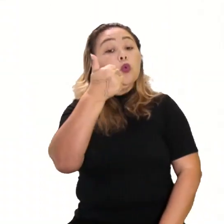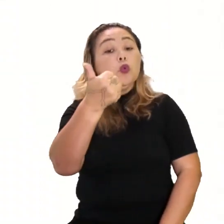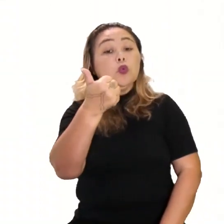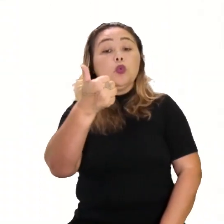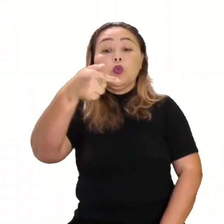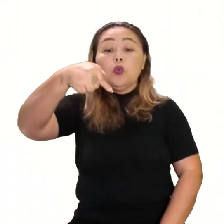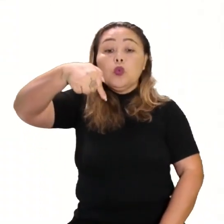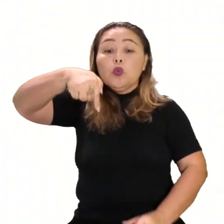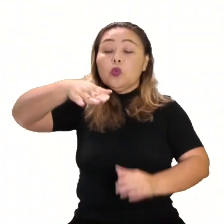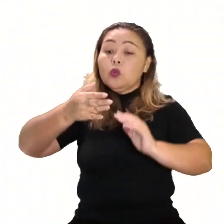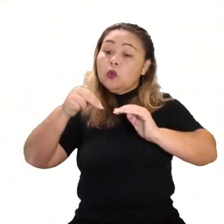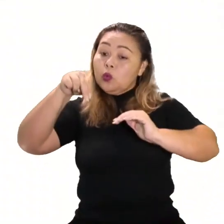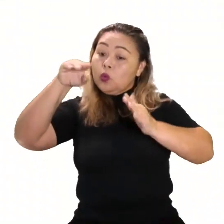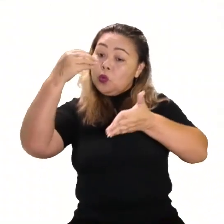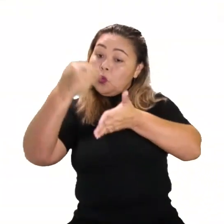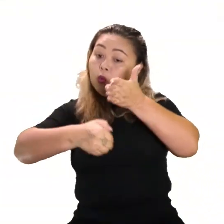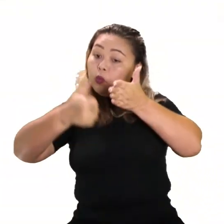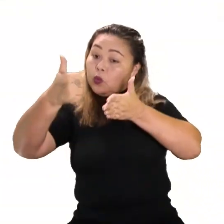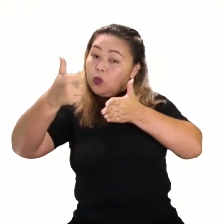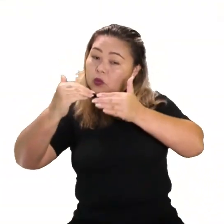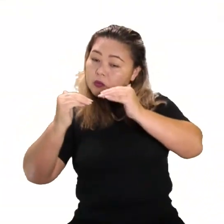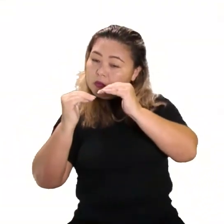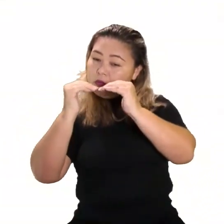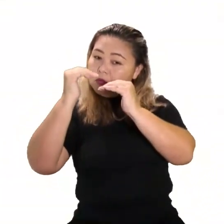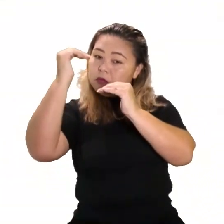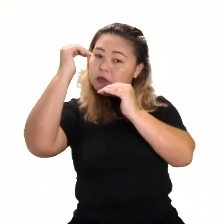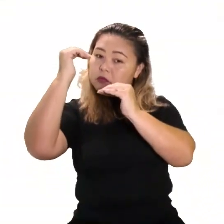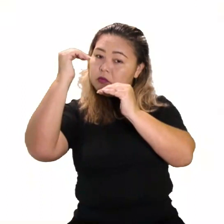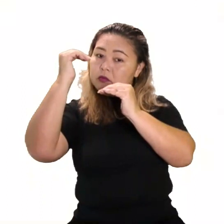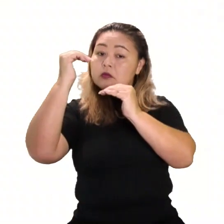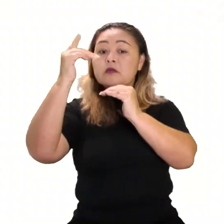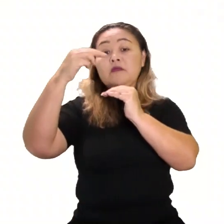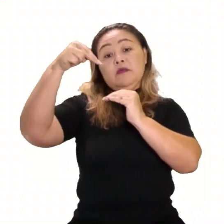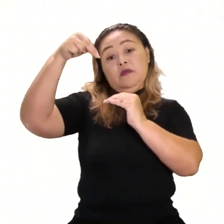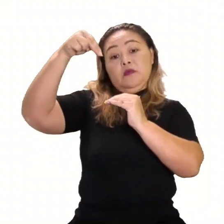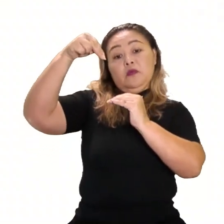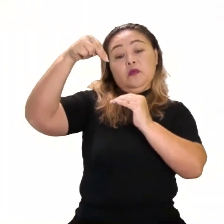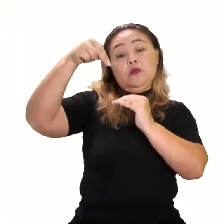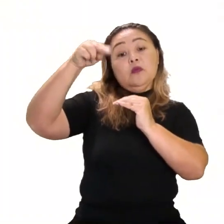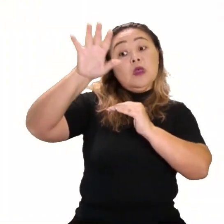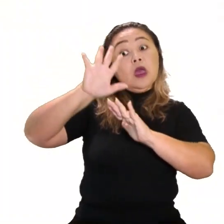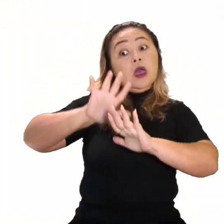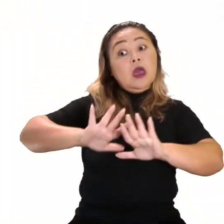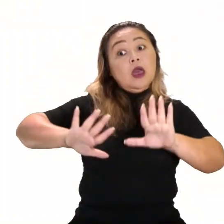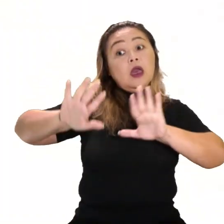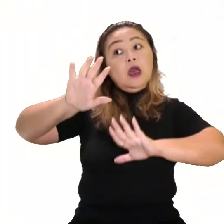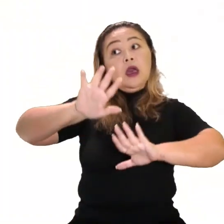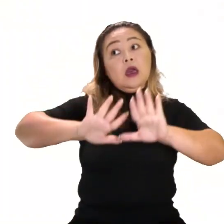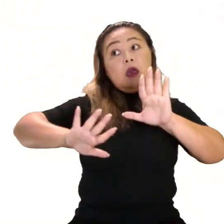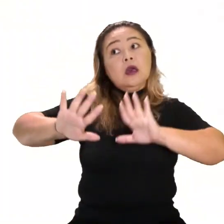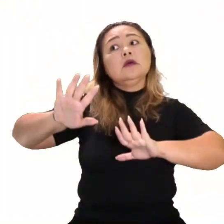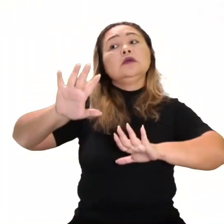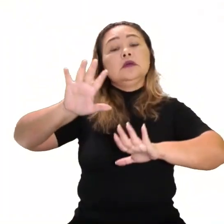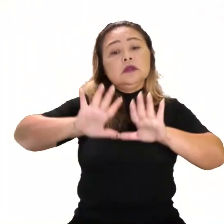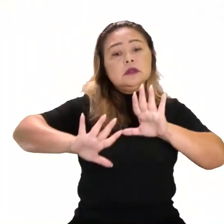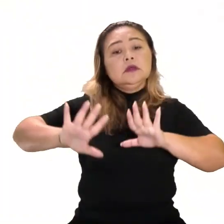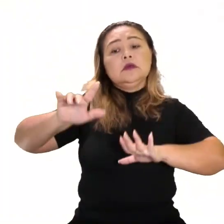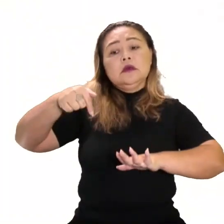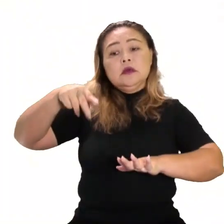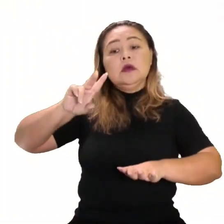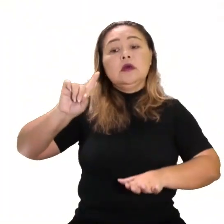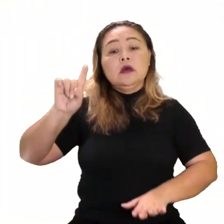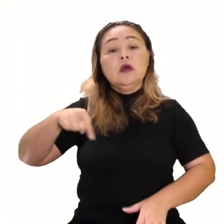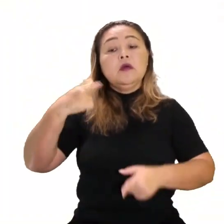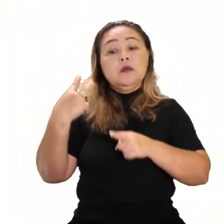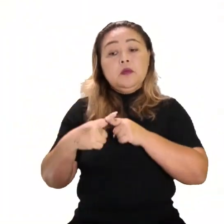mais no expoente. Só quem tá no expoente é o N. Então, muita calma nessa hora, muita hora nessa